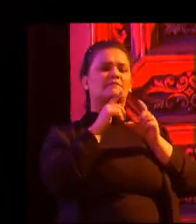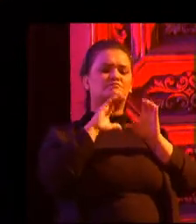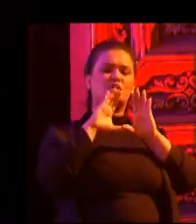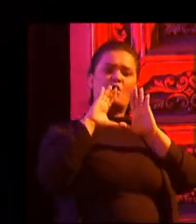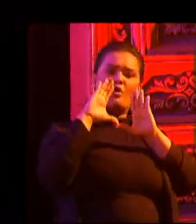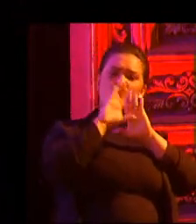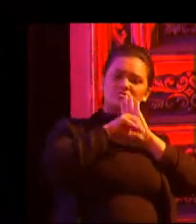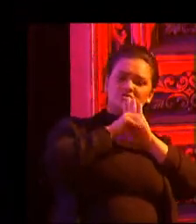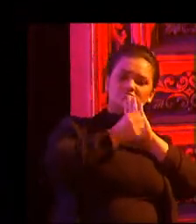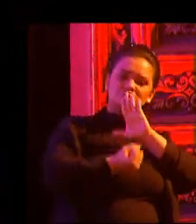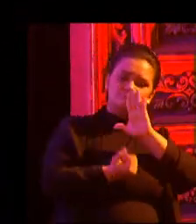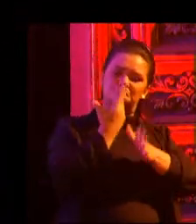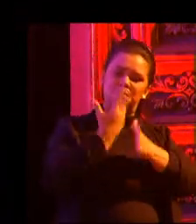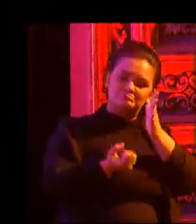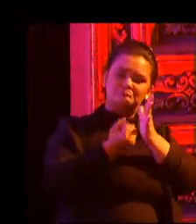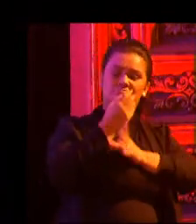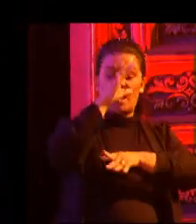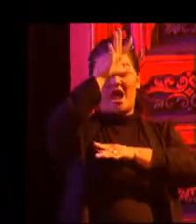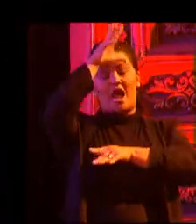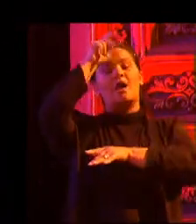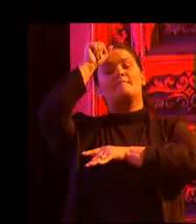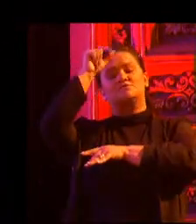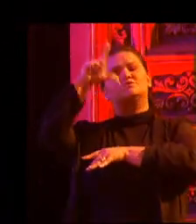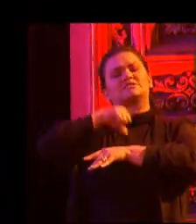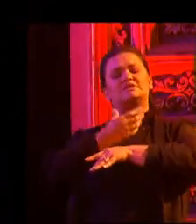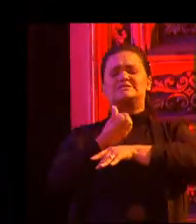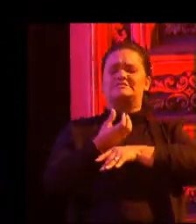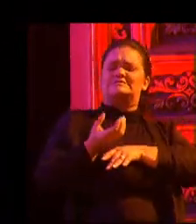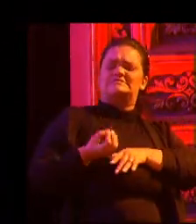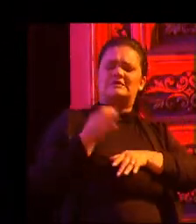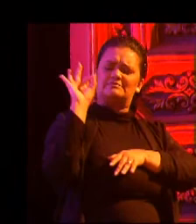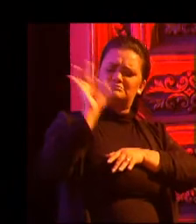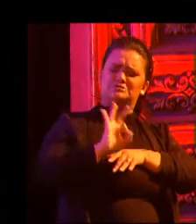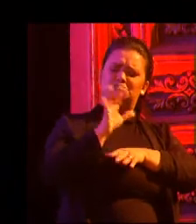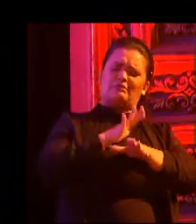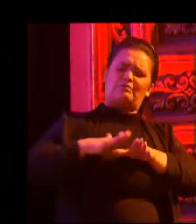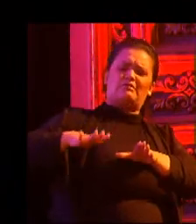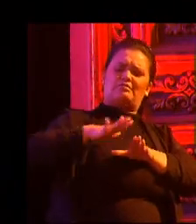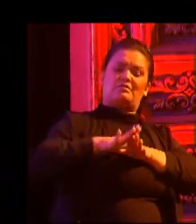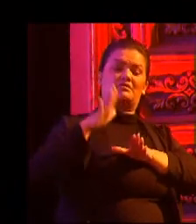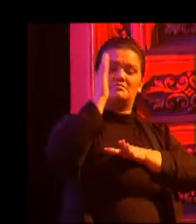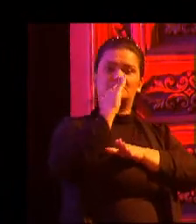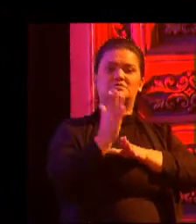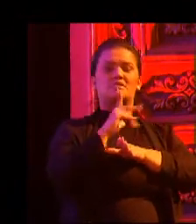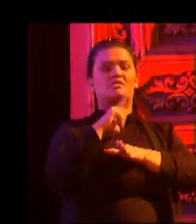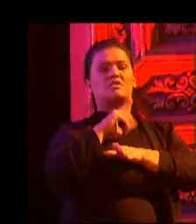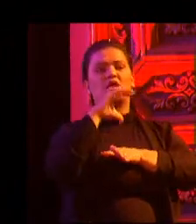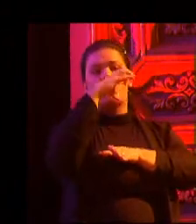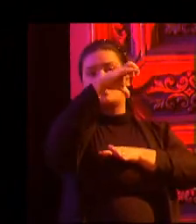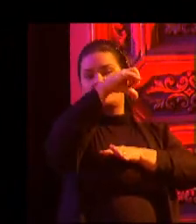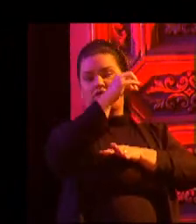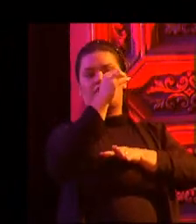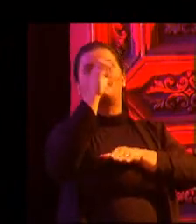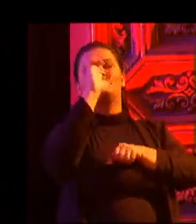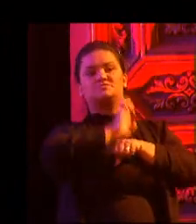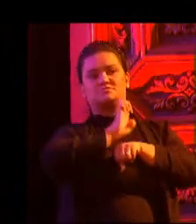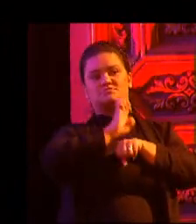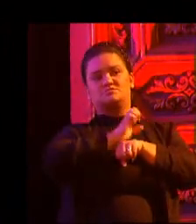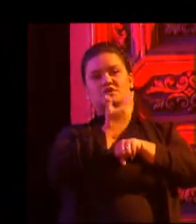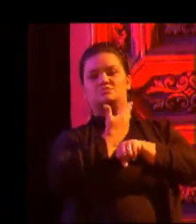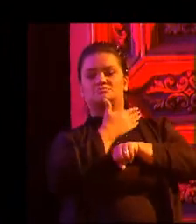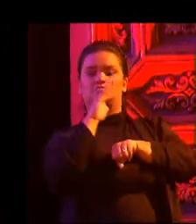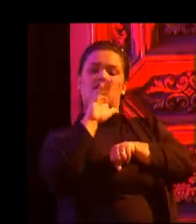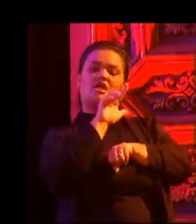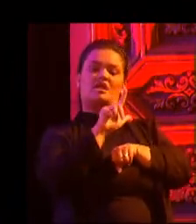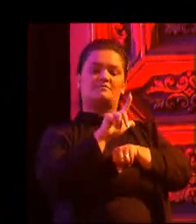né? A Amazônia, ela ocupa 60% do território brasileiro. São 9 estados latinos e